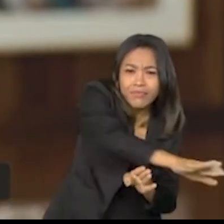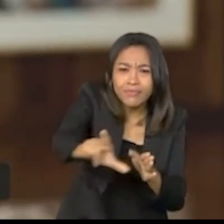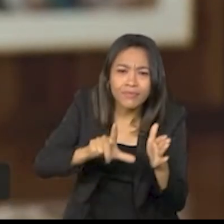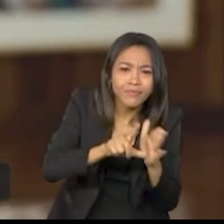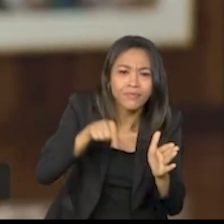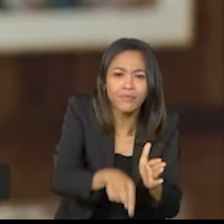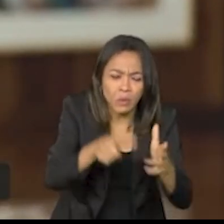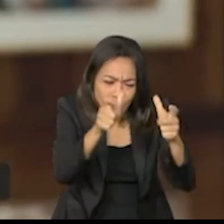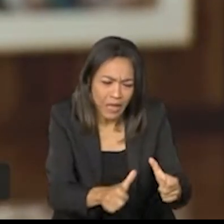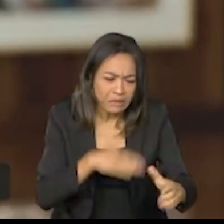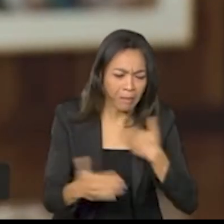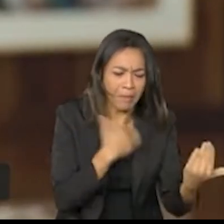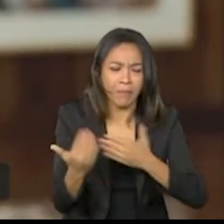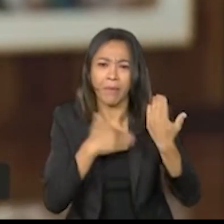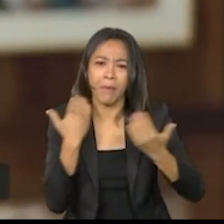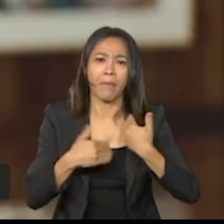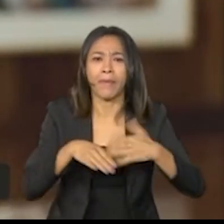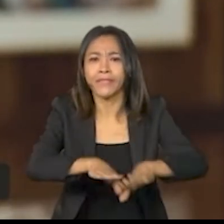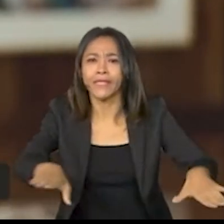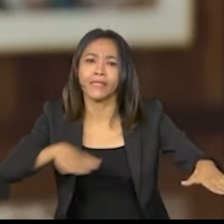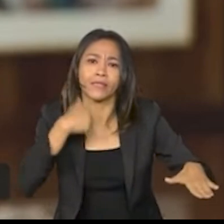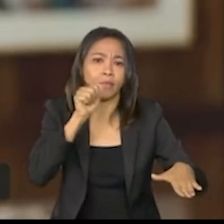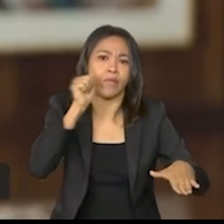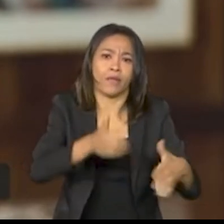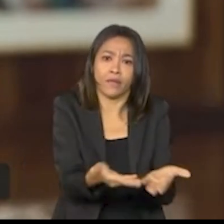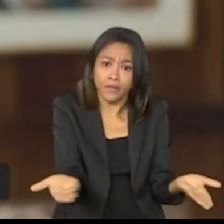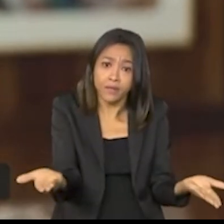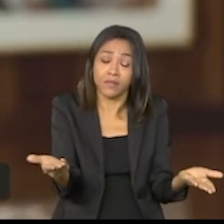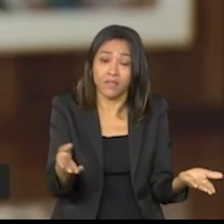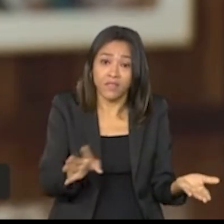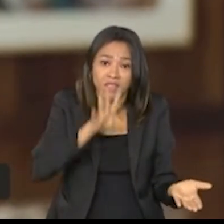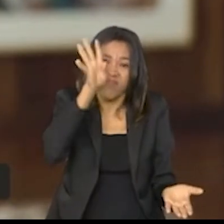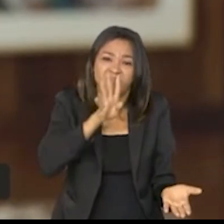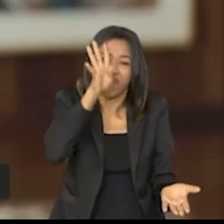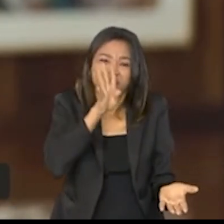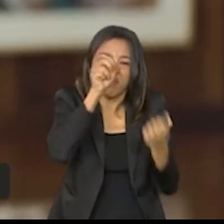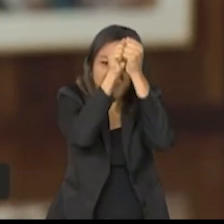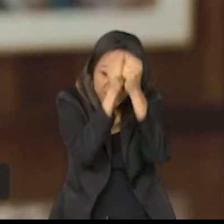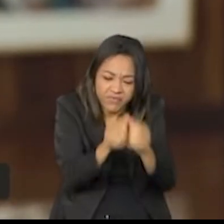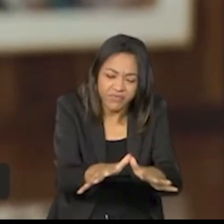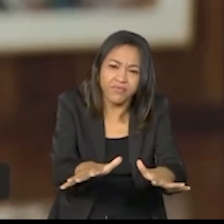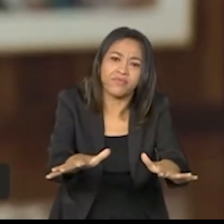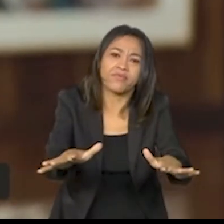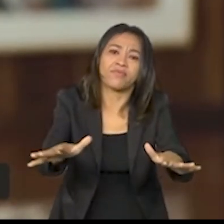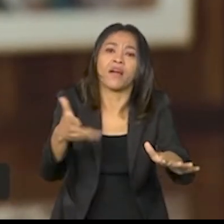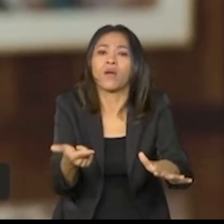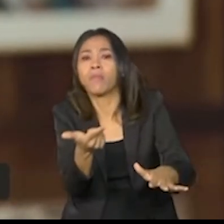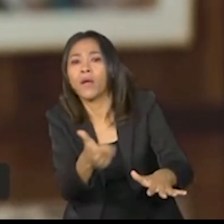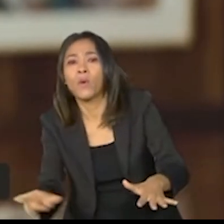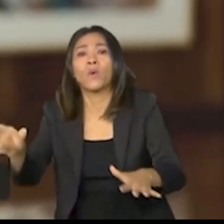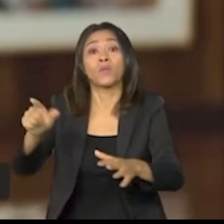mundo essa insensata esta insensatez agora se aastra para Jordânia e para o